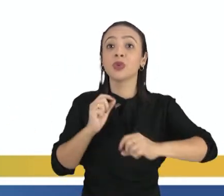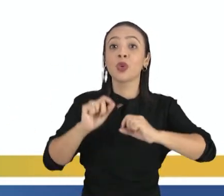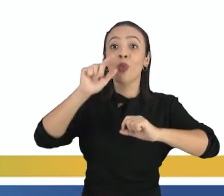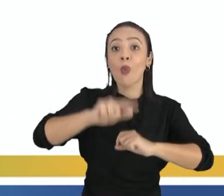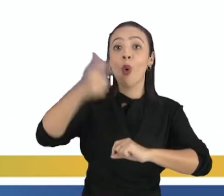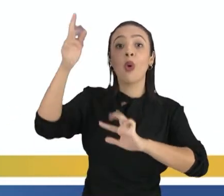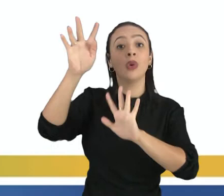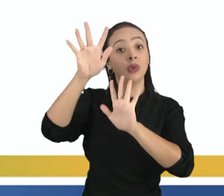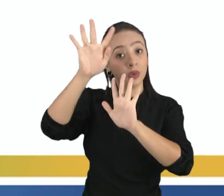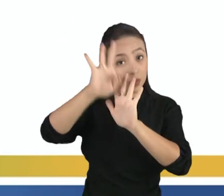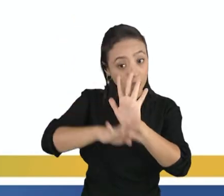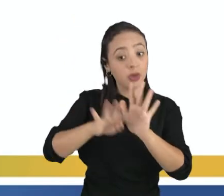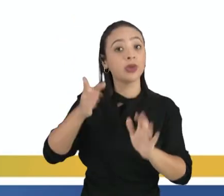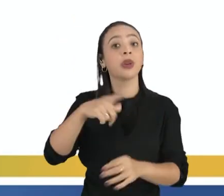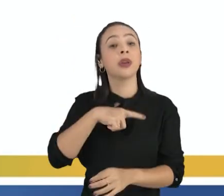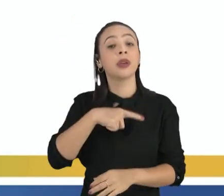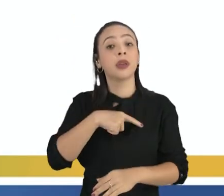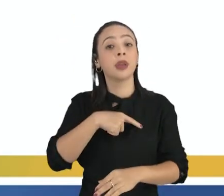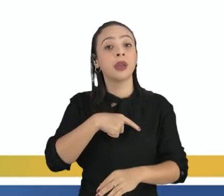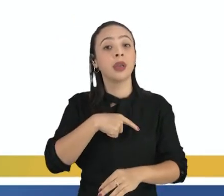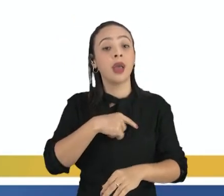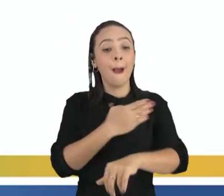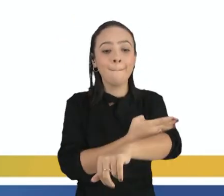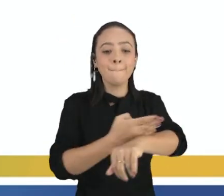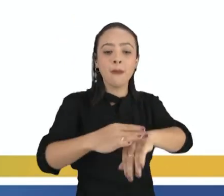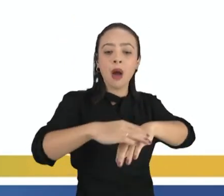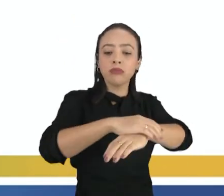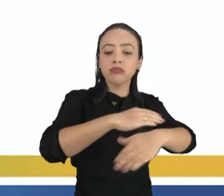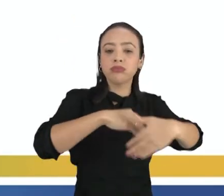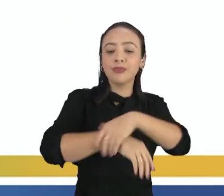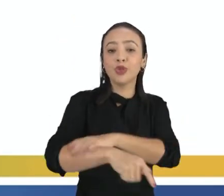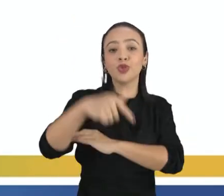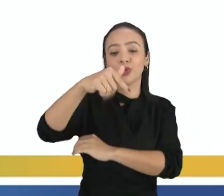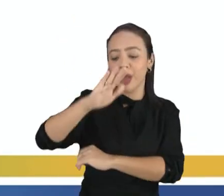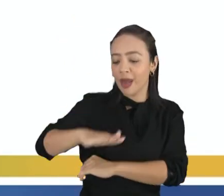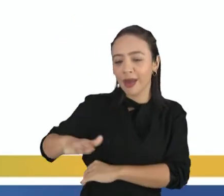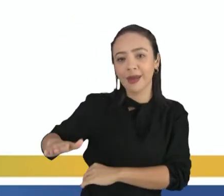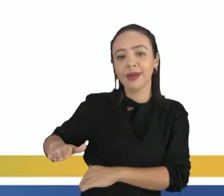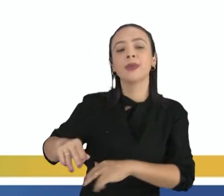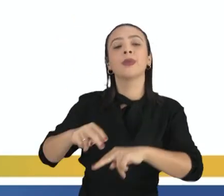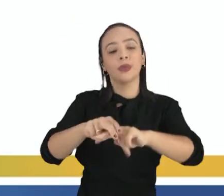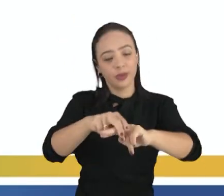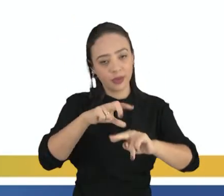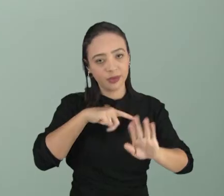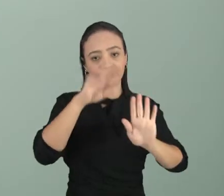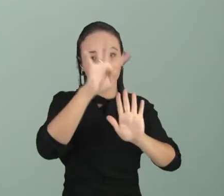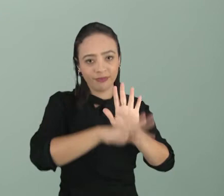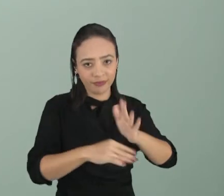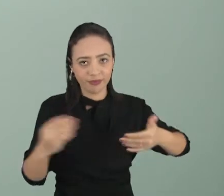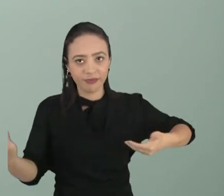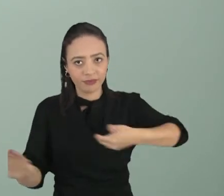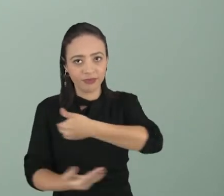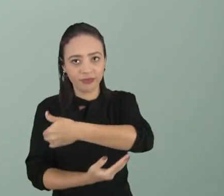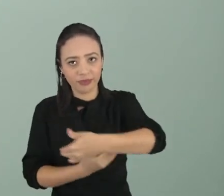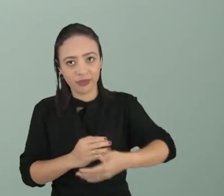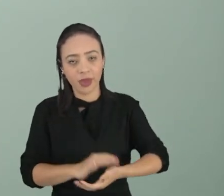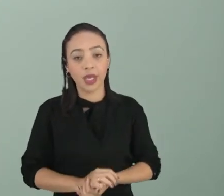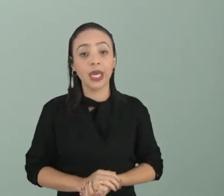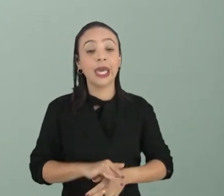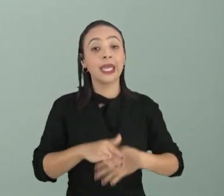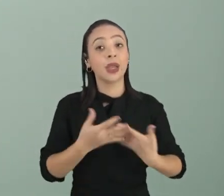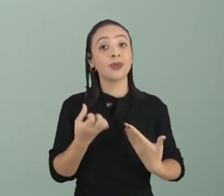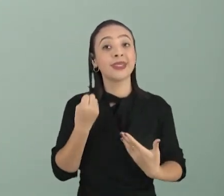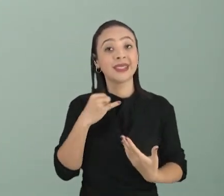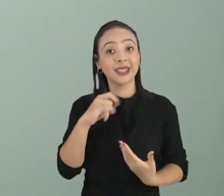com outro texto, Branca de Neve e os Sete Anões. Então nós temos a intertextualidade, e no momento em que esse texto ele